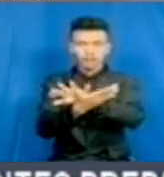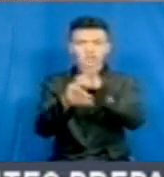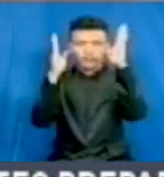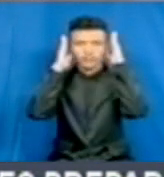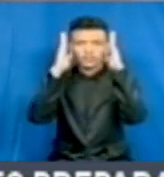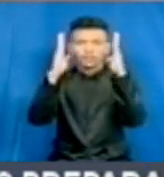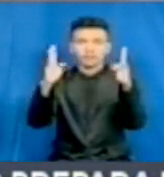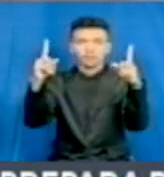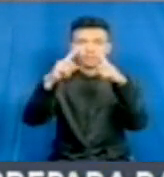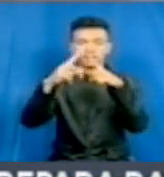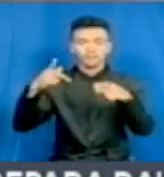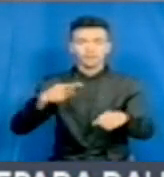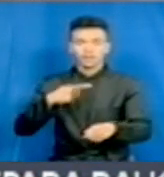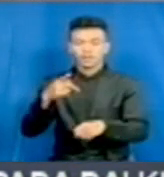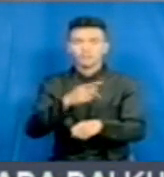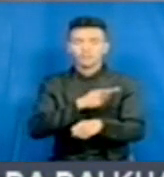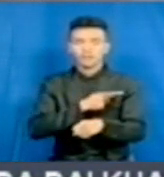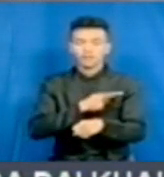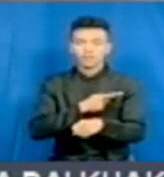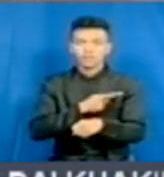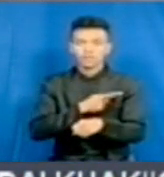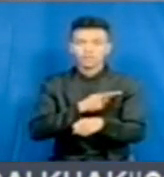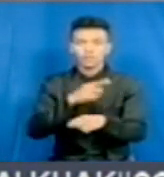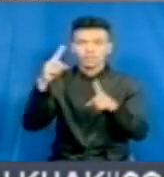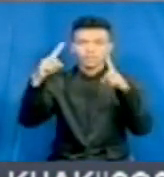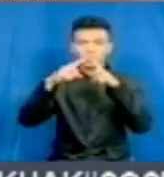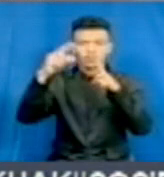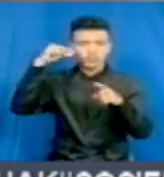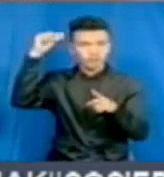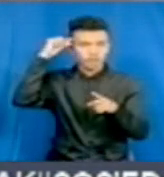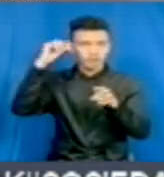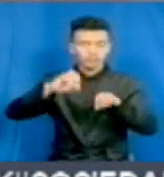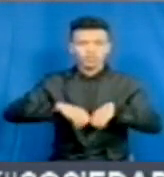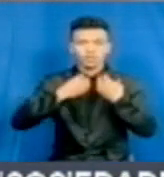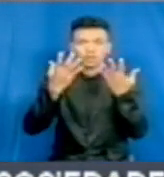ba parlamento ba governo onsa tu